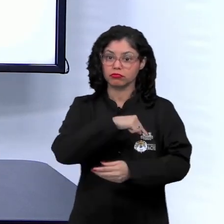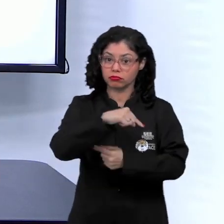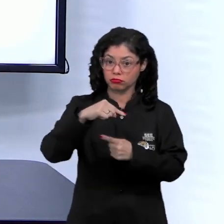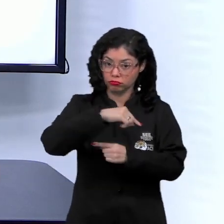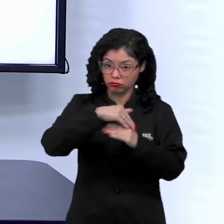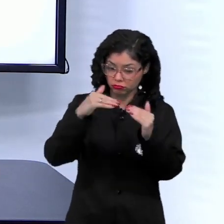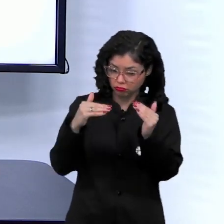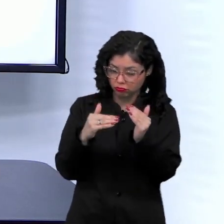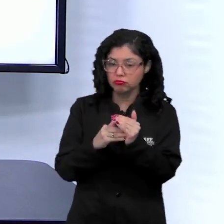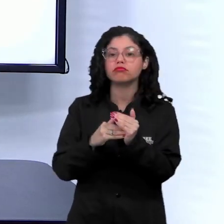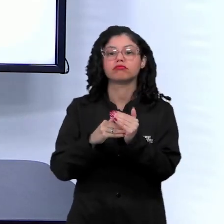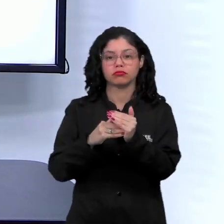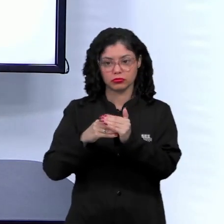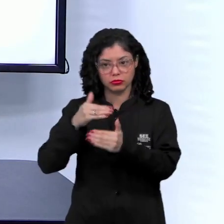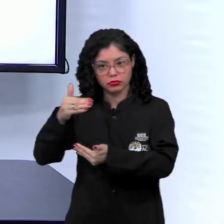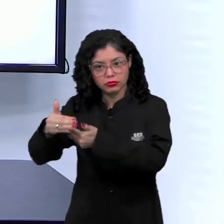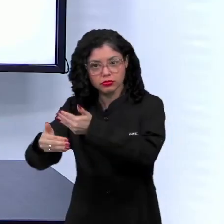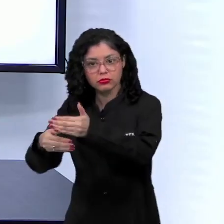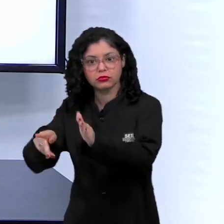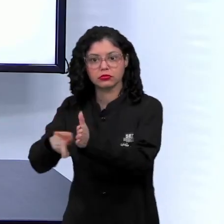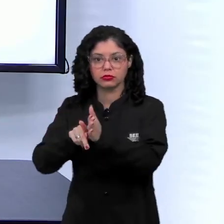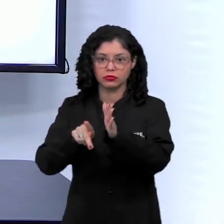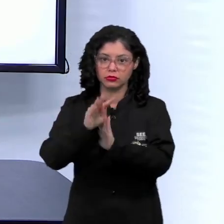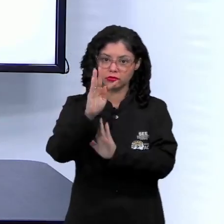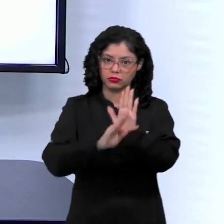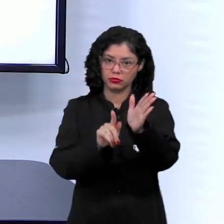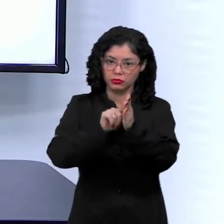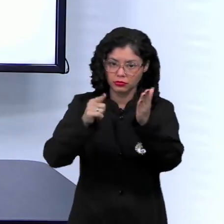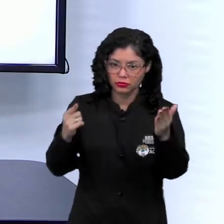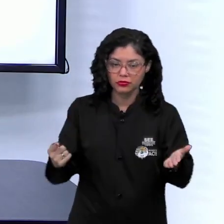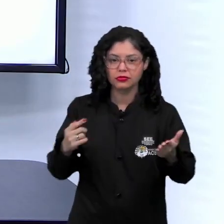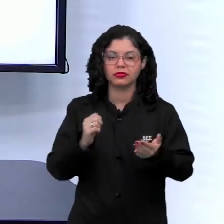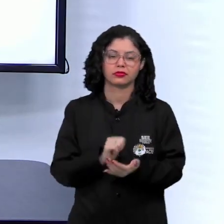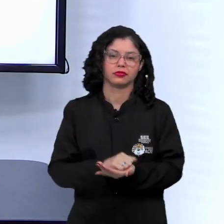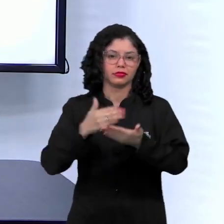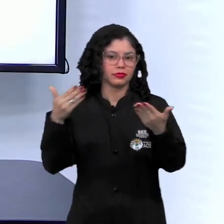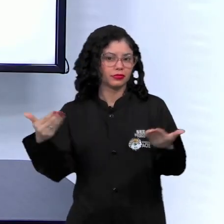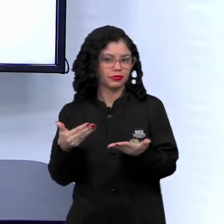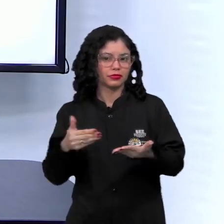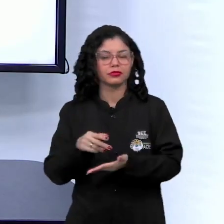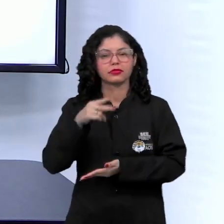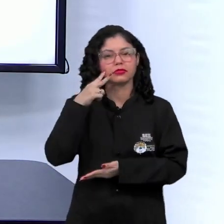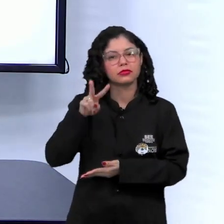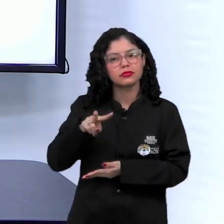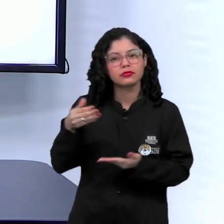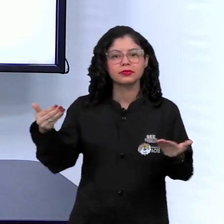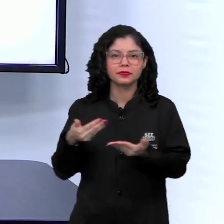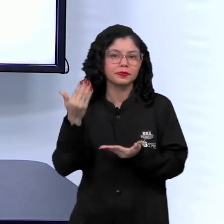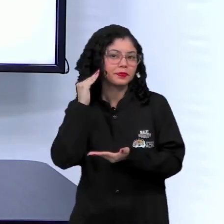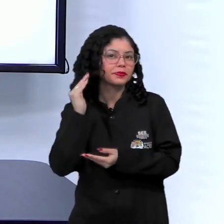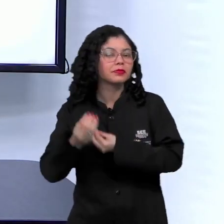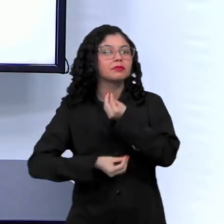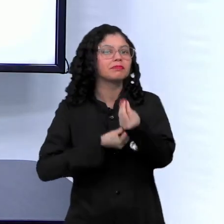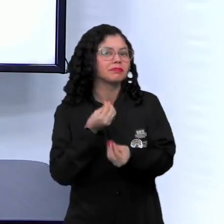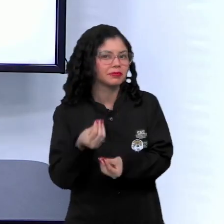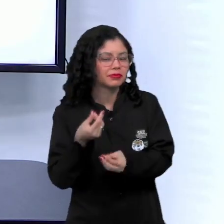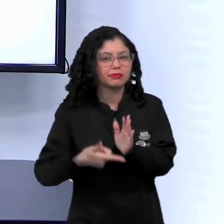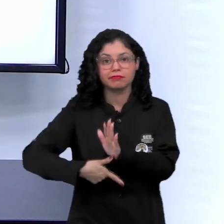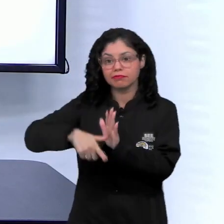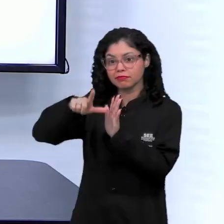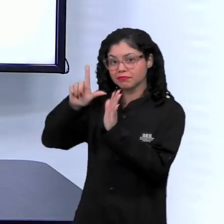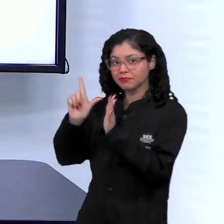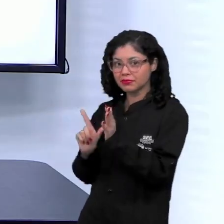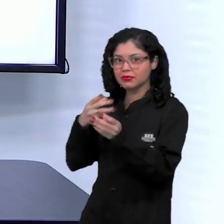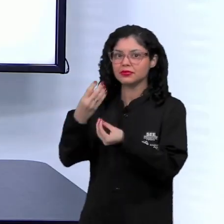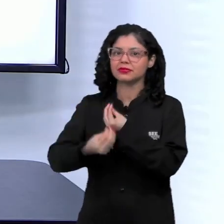circulação, e isso sobre o texto jornalístico. Então vocês vão compreender como era antes